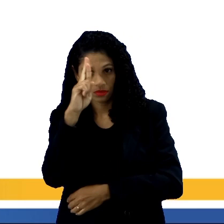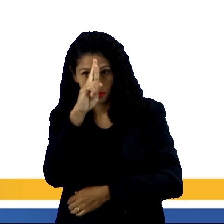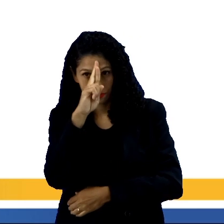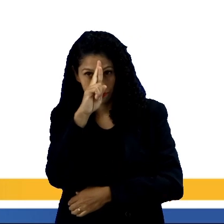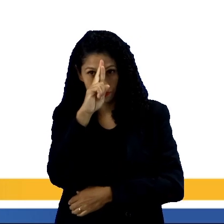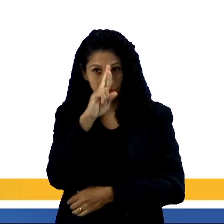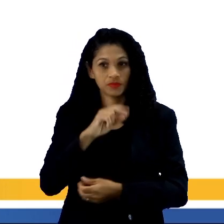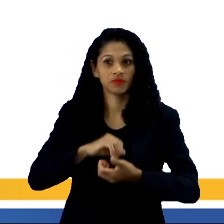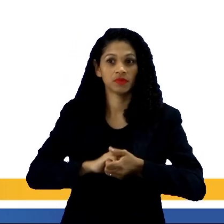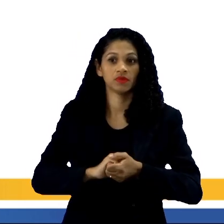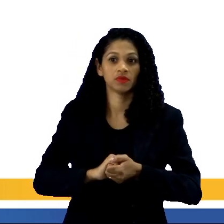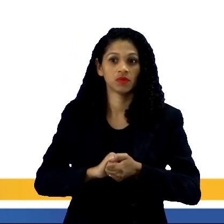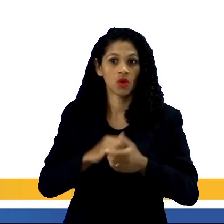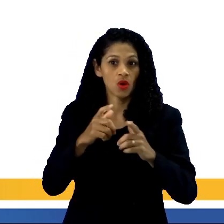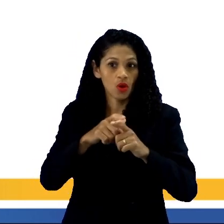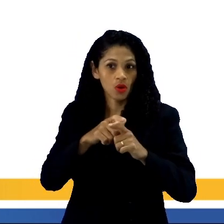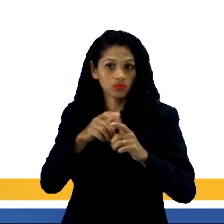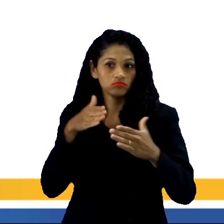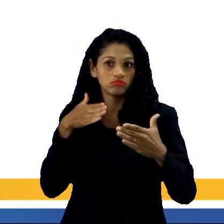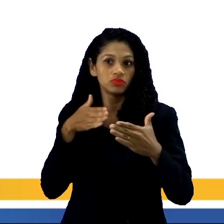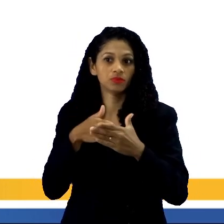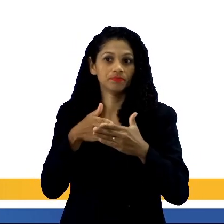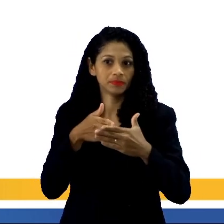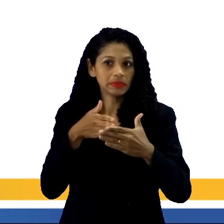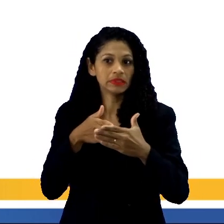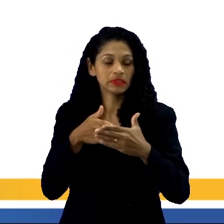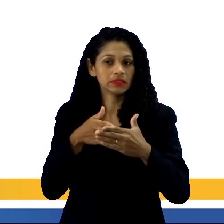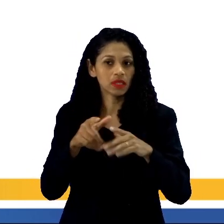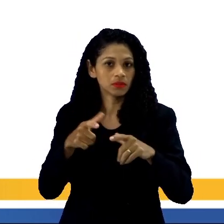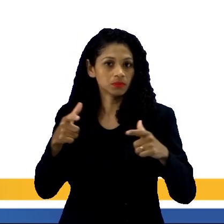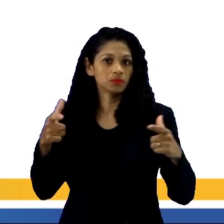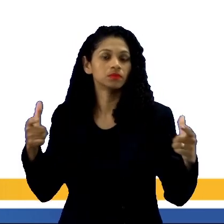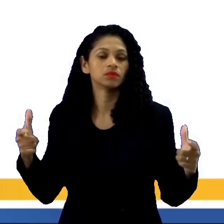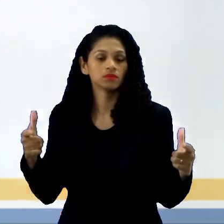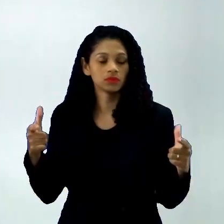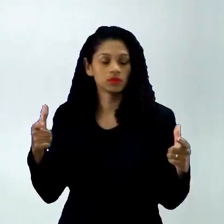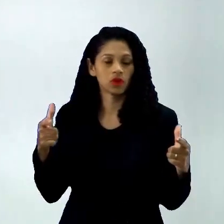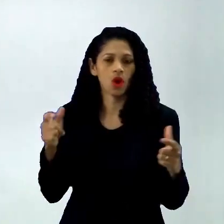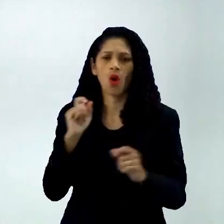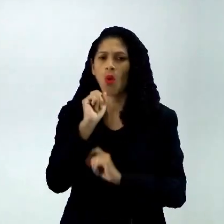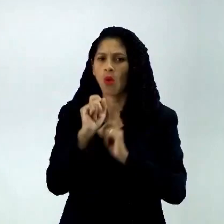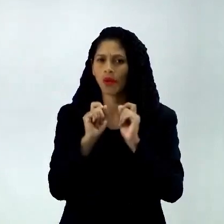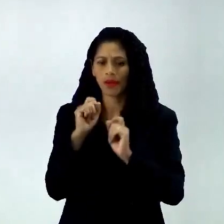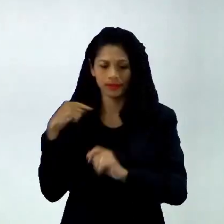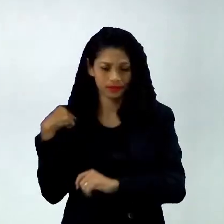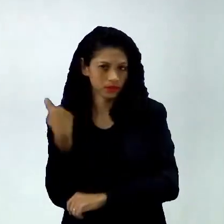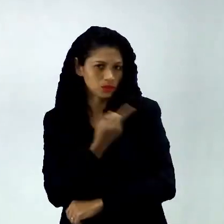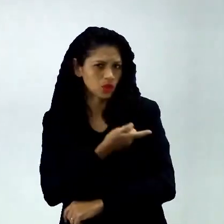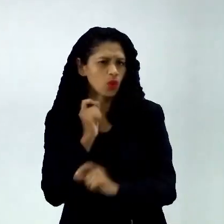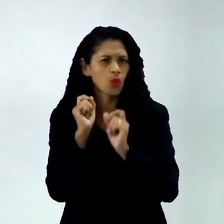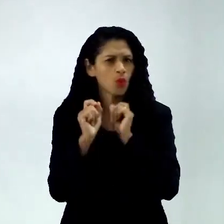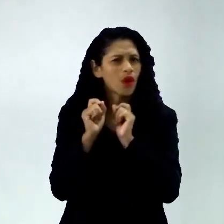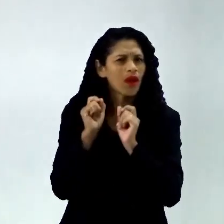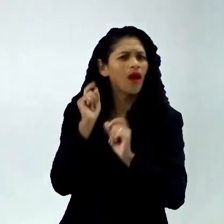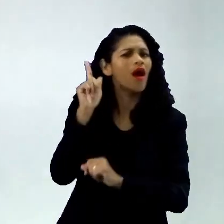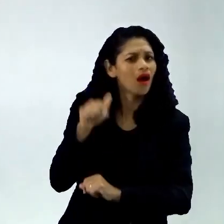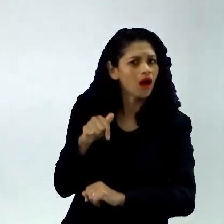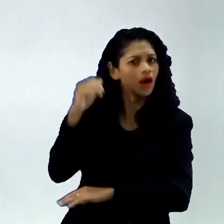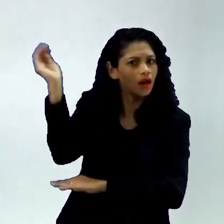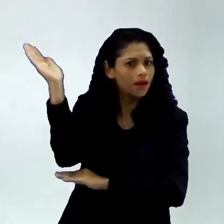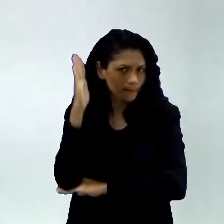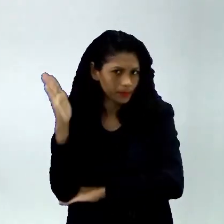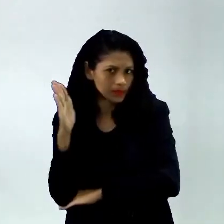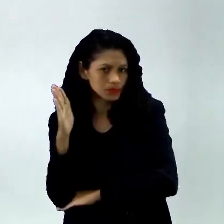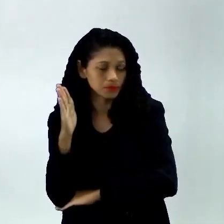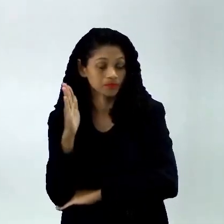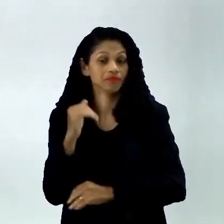brasileira limitam a ampliação de fato do que é nosso e o que é ser brasileiro. Então, vamos lá recapitulando. Temos a